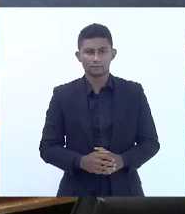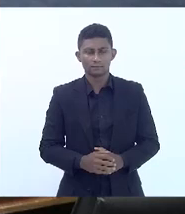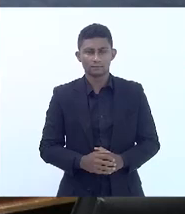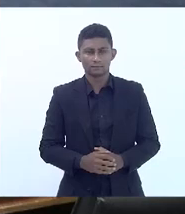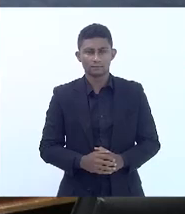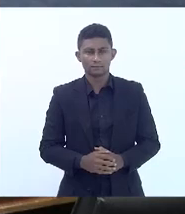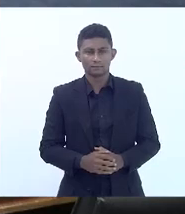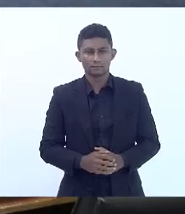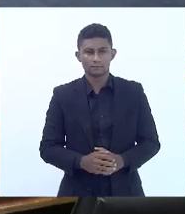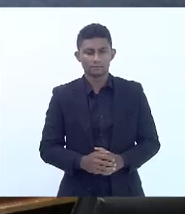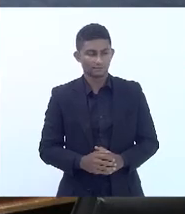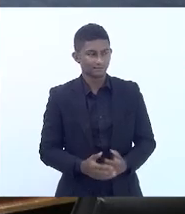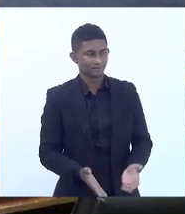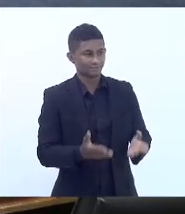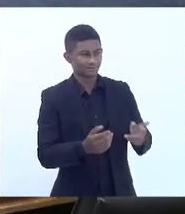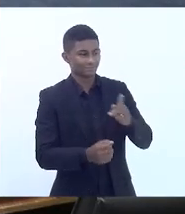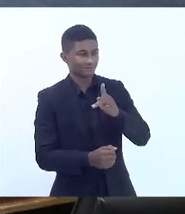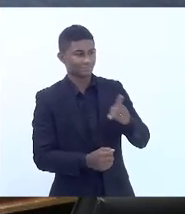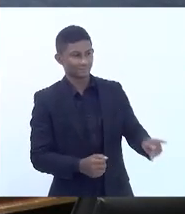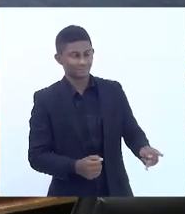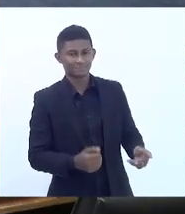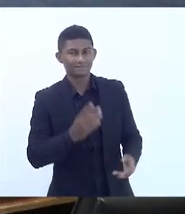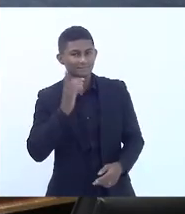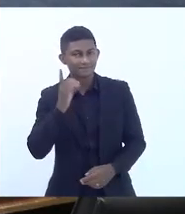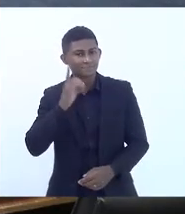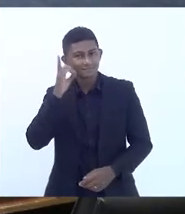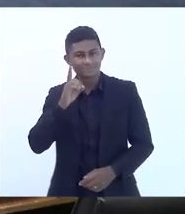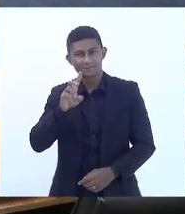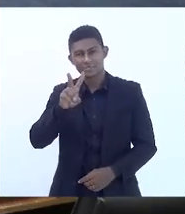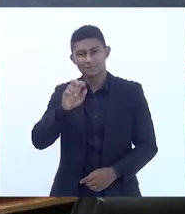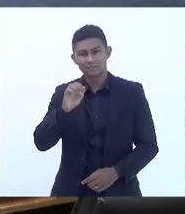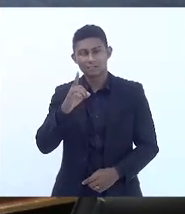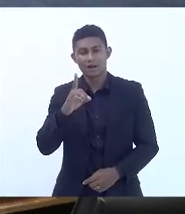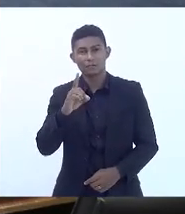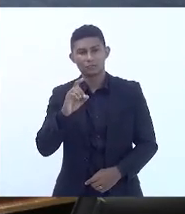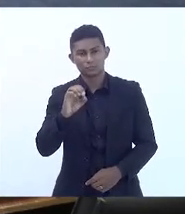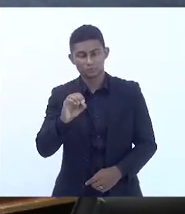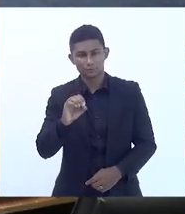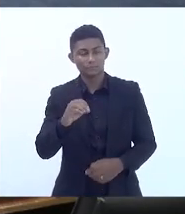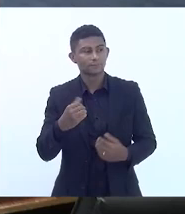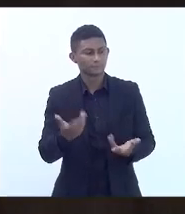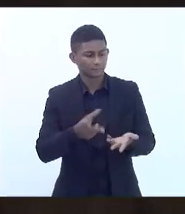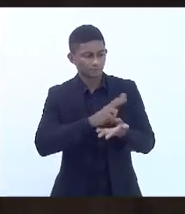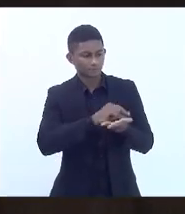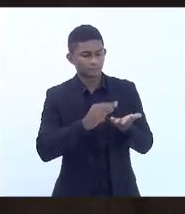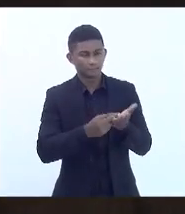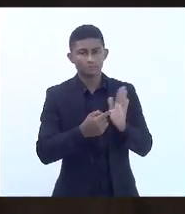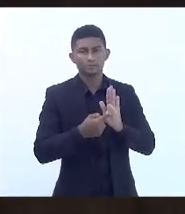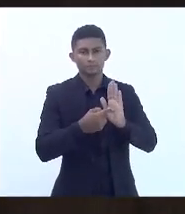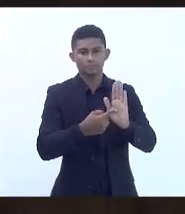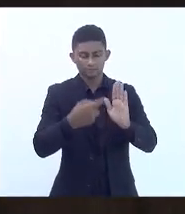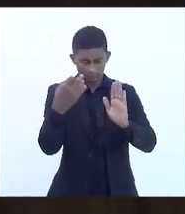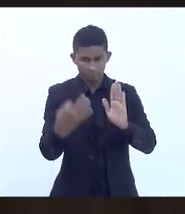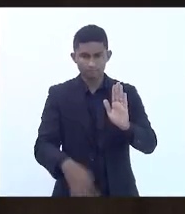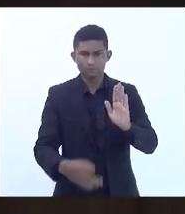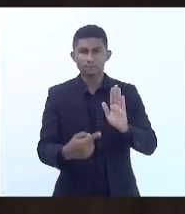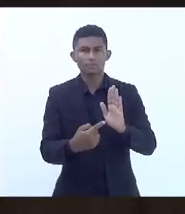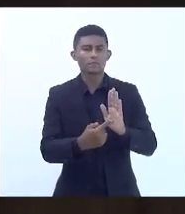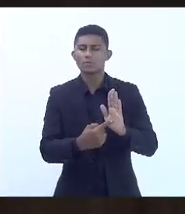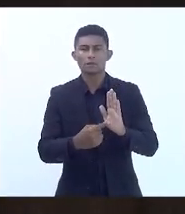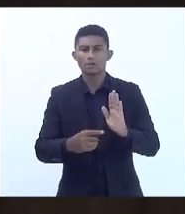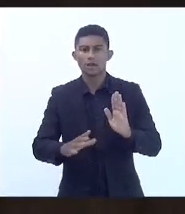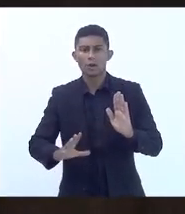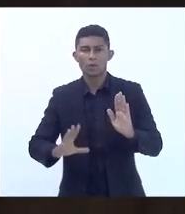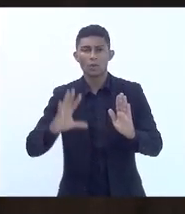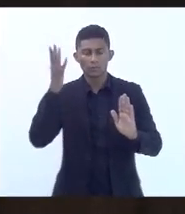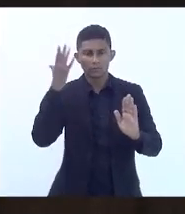Aberto. Senhor presidente, deputado Valdaciasa, a ata reflete com exatidão o ocorrido